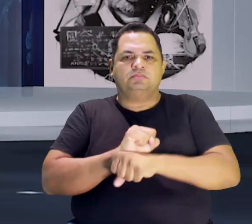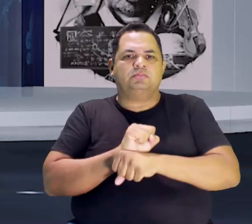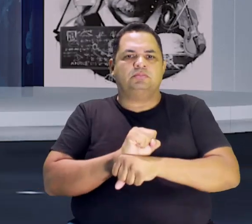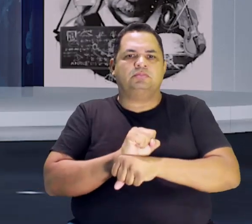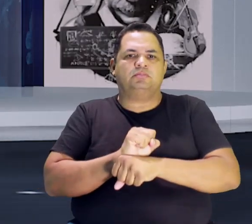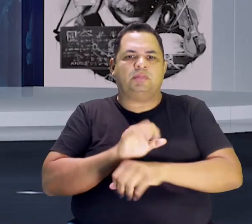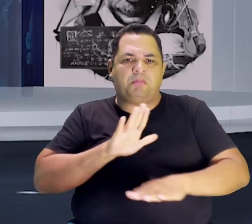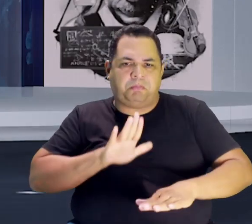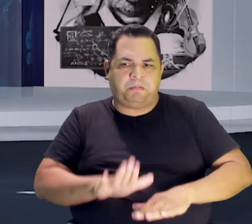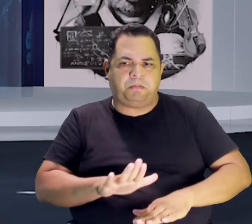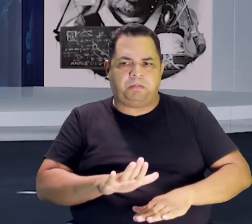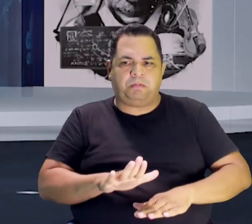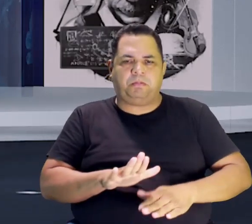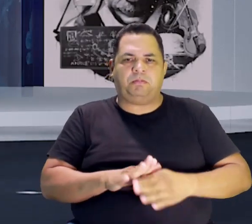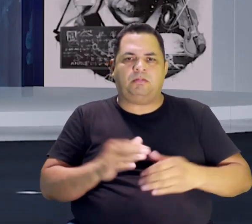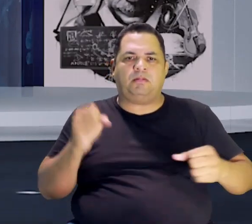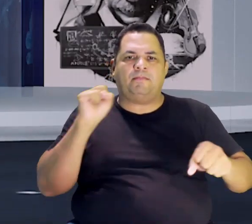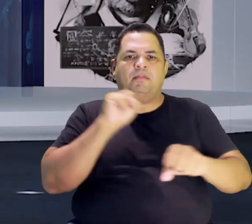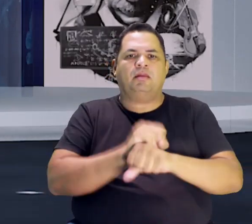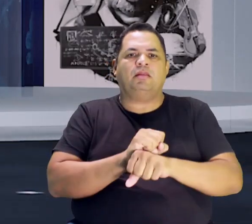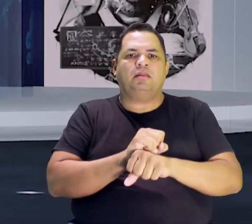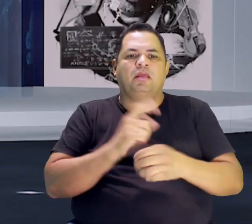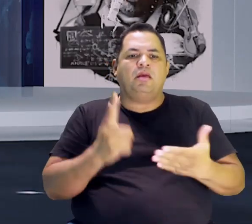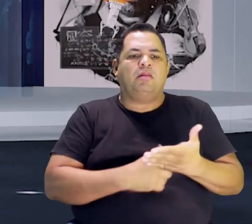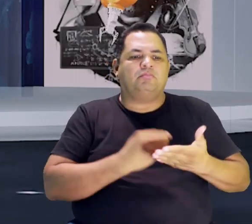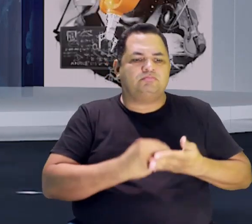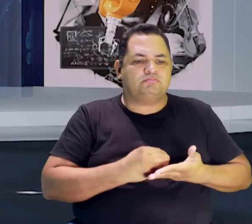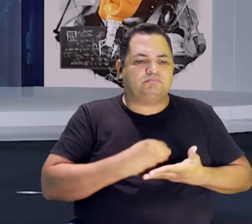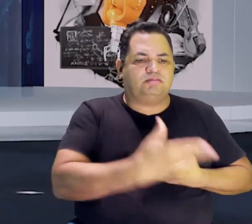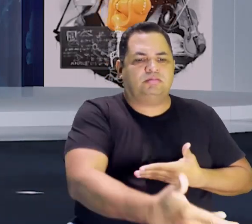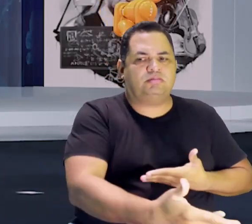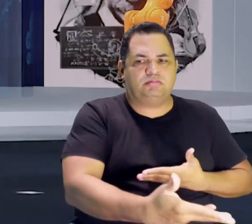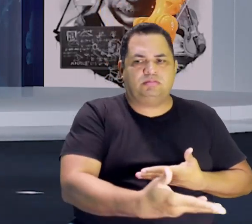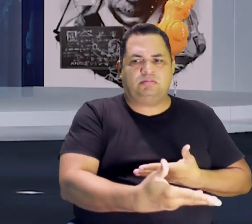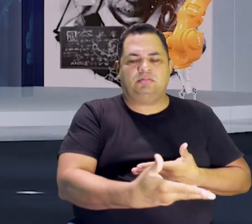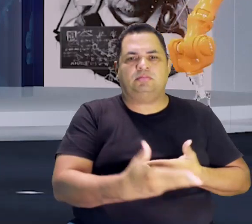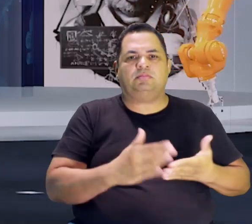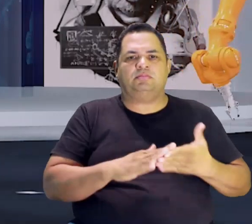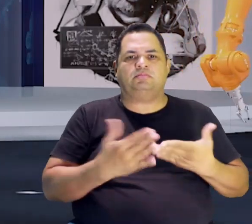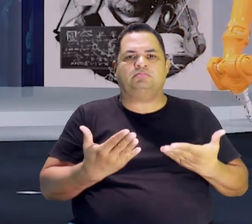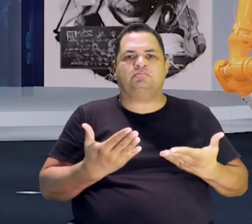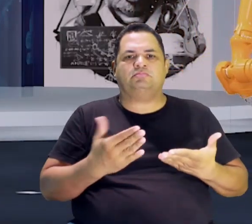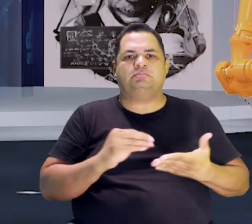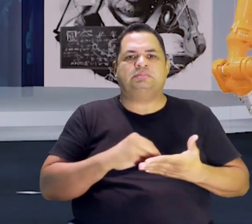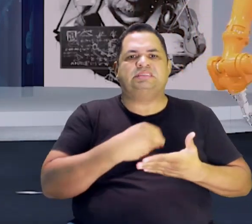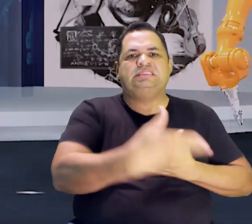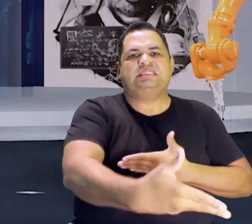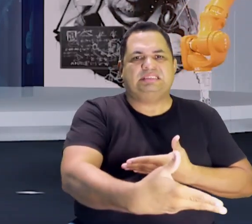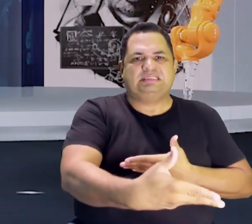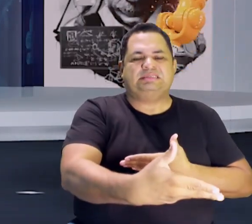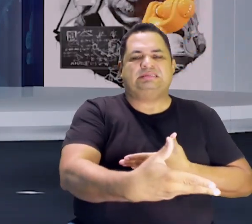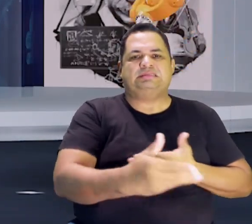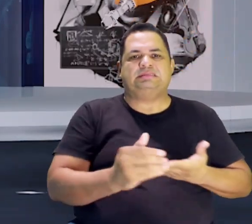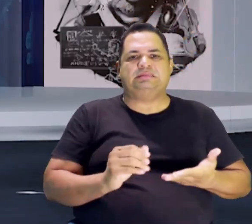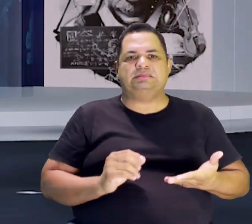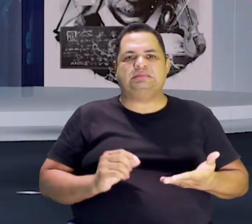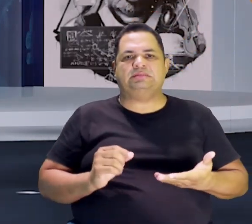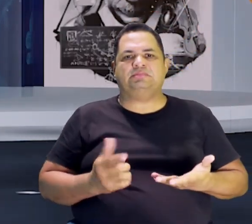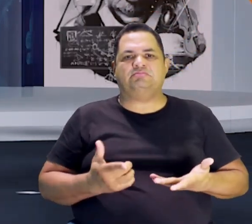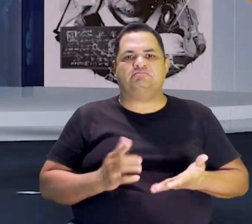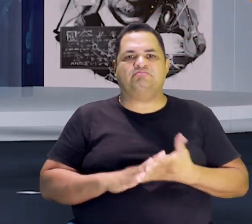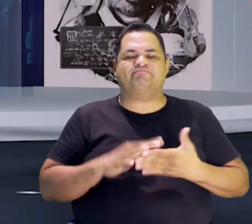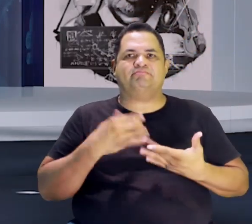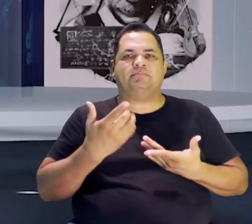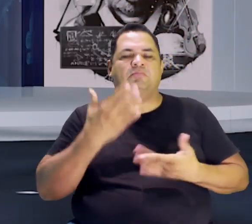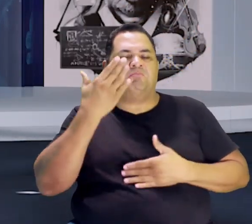sabe que o caso aí, o livro, ele vai ser lançado do banco. Será que ele foi lançado do banco? É isso que vamos